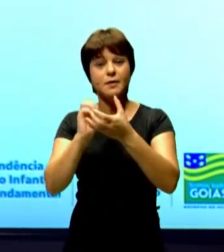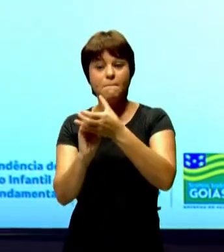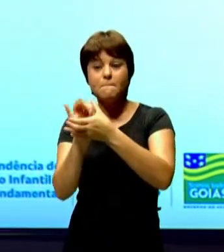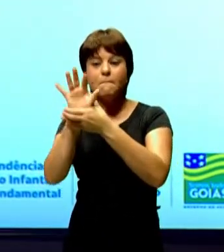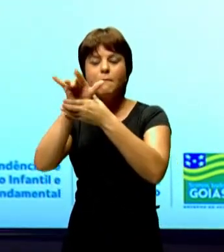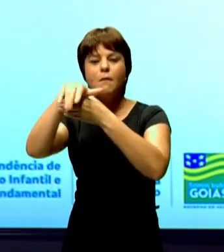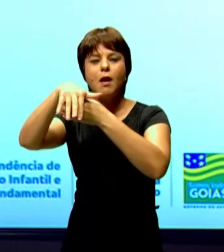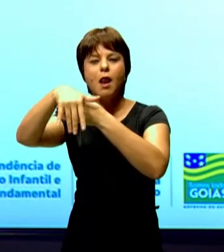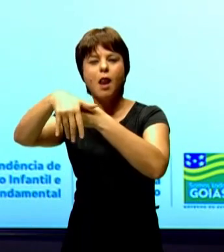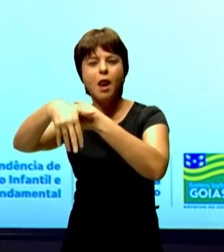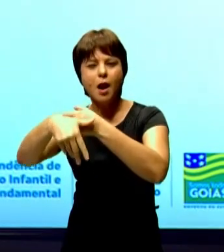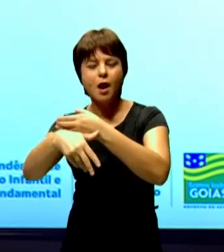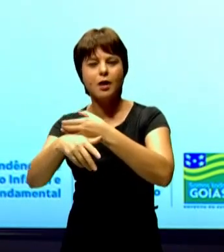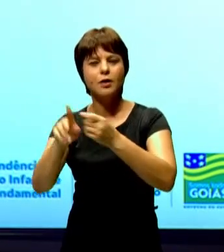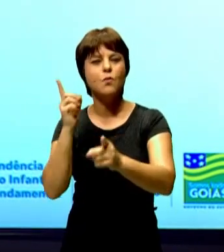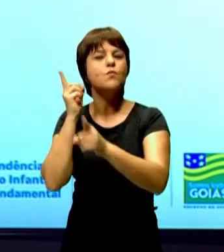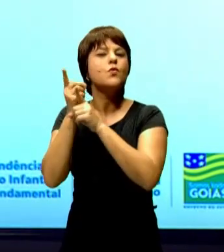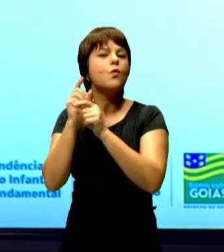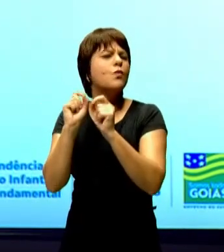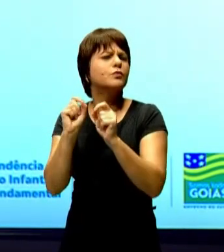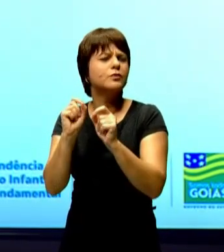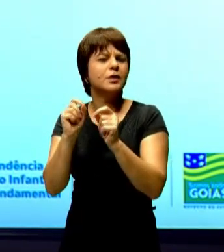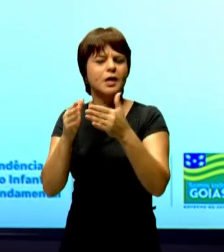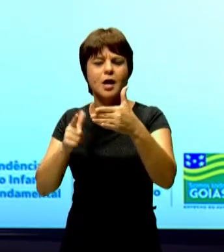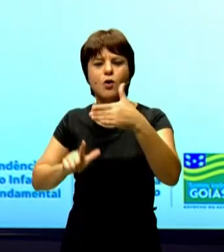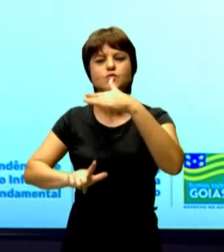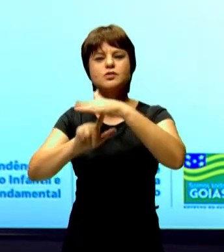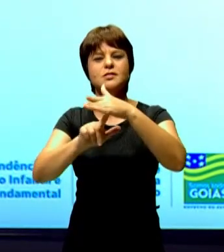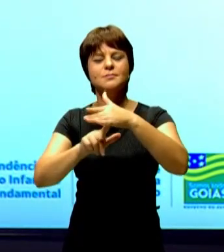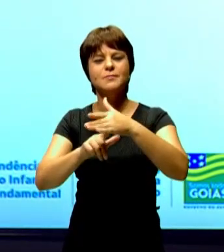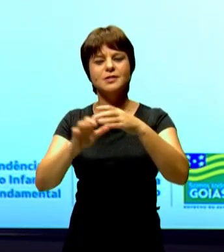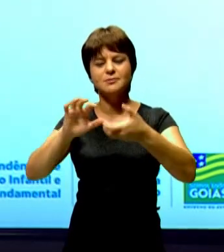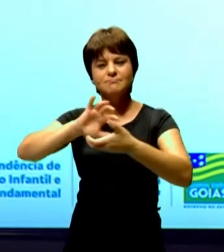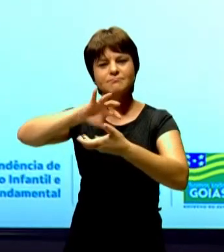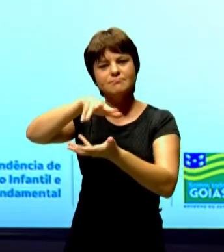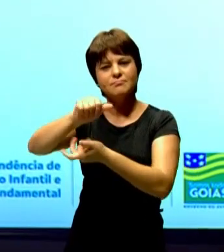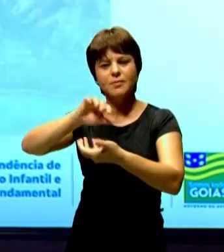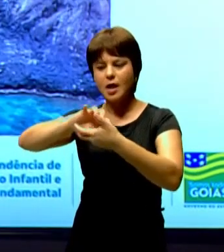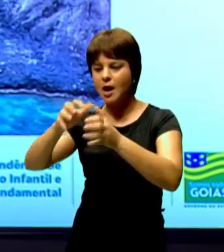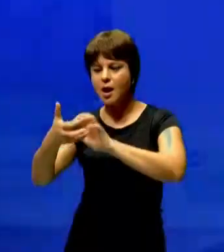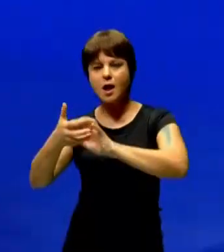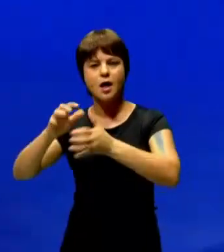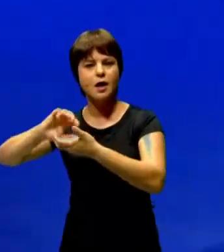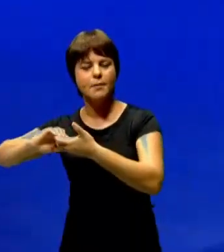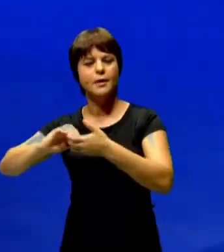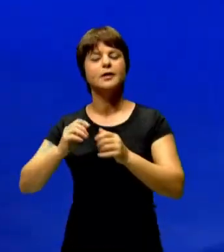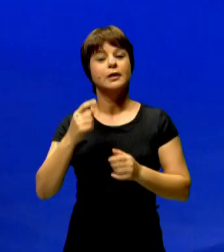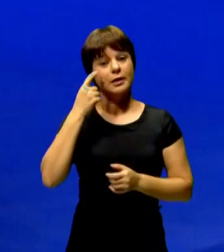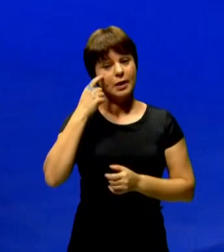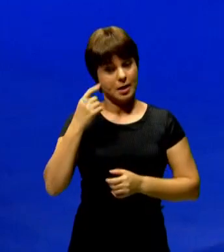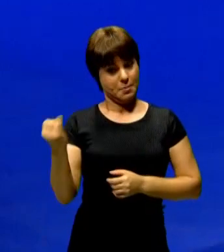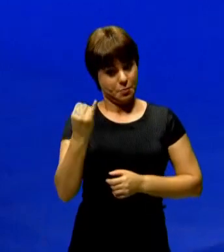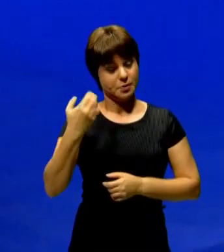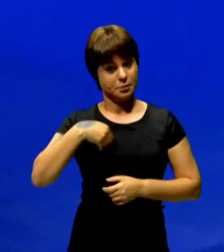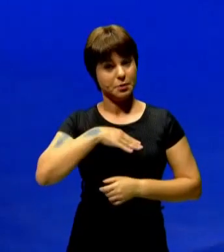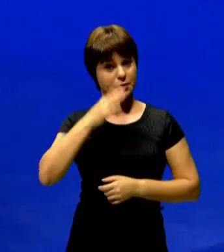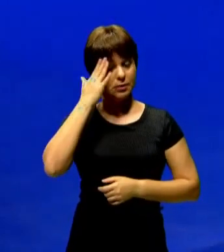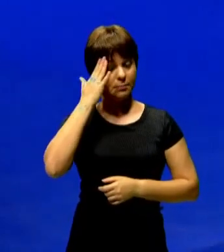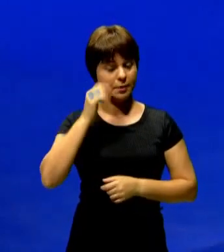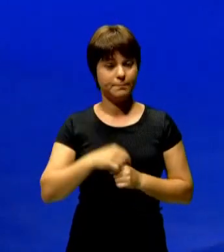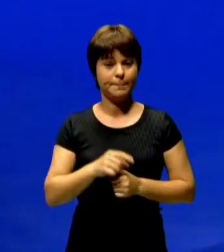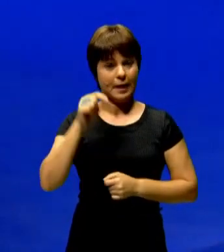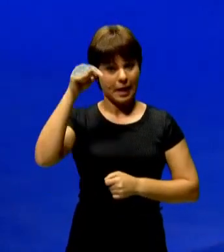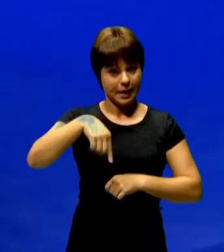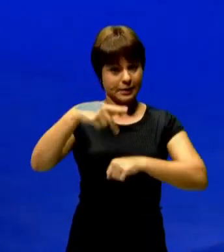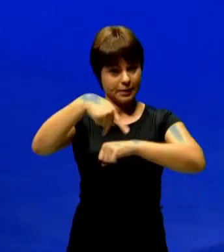estão relacionadas com os encontros, com os limites de placas tectônicas. Isso é fundamental para a gente. No Brasil,